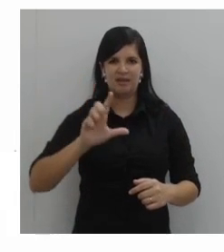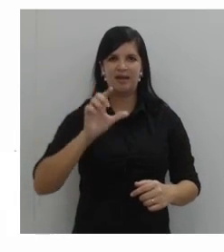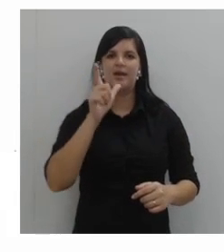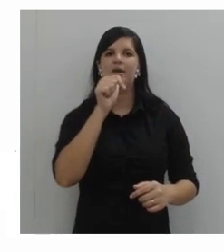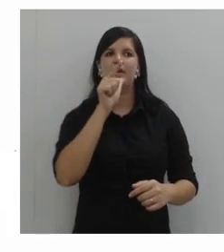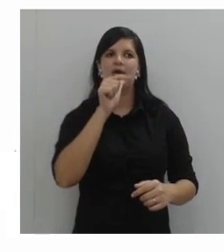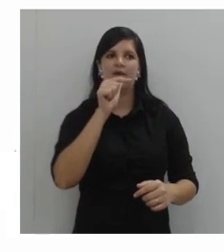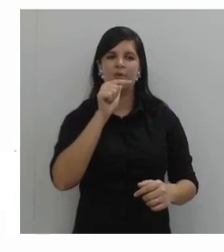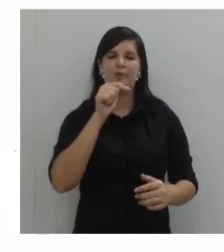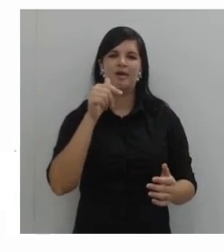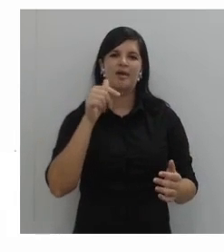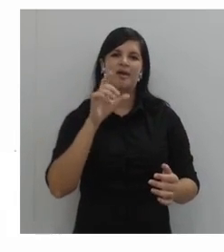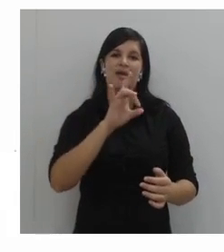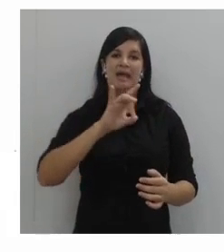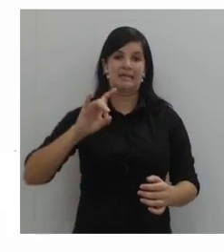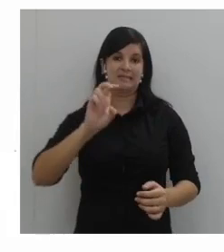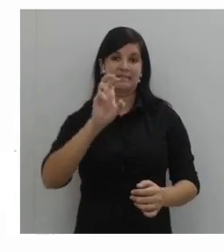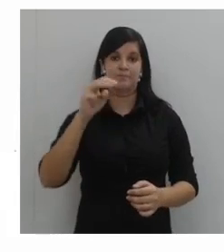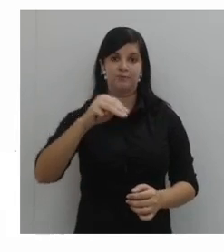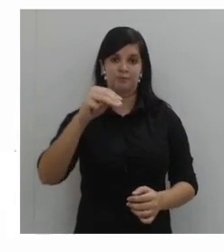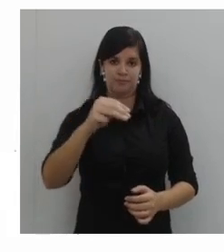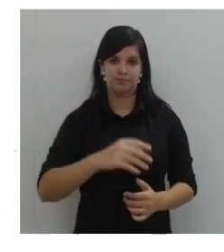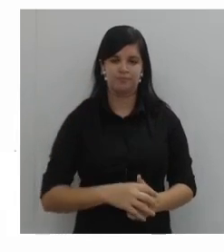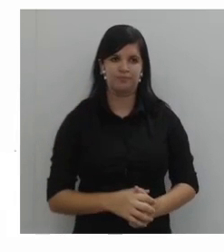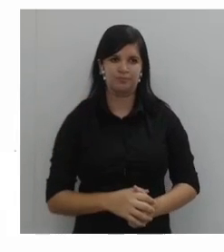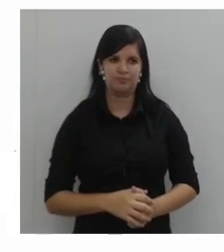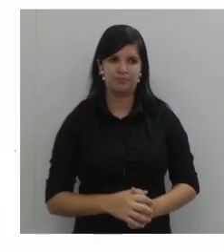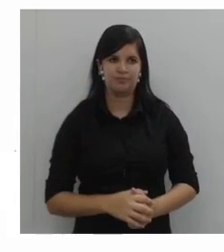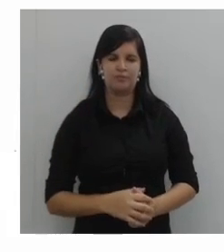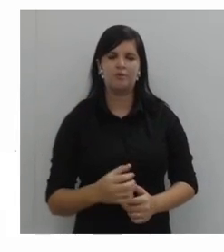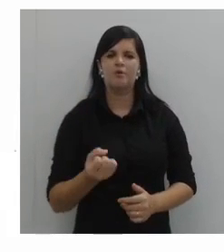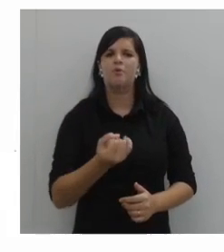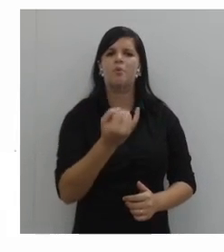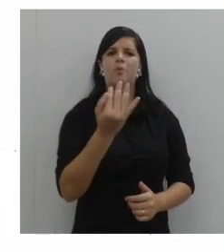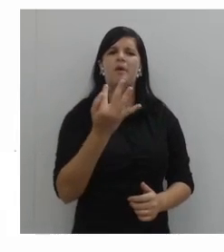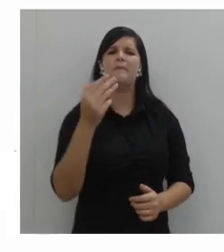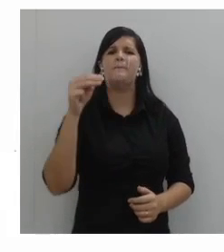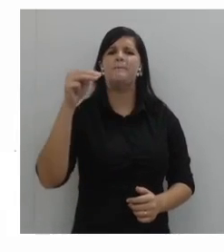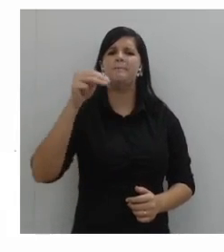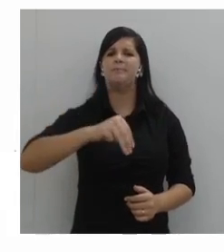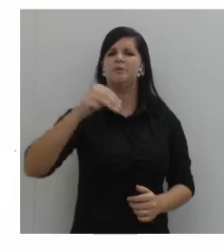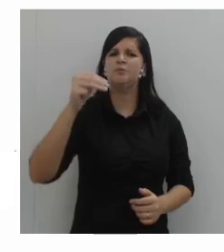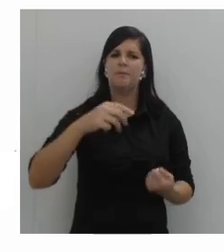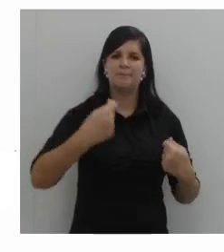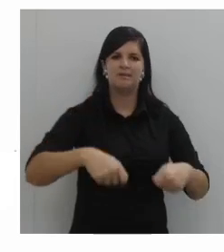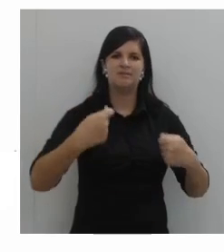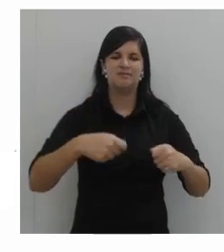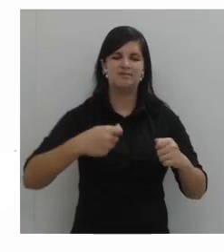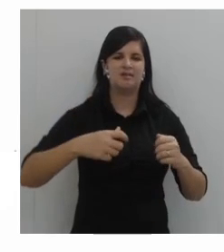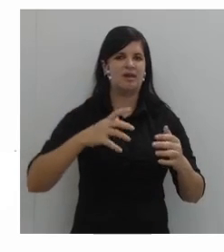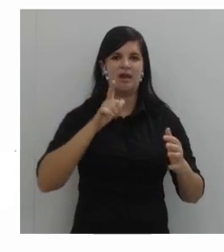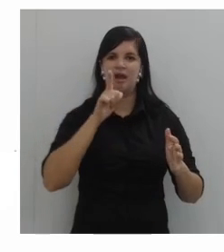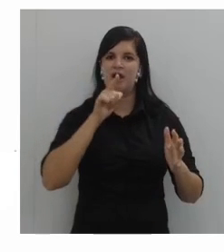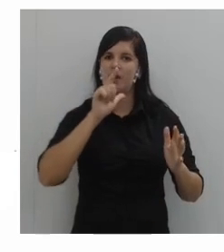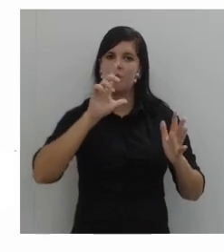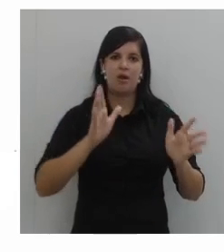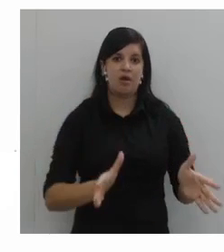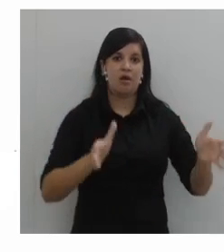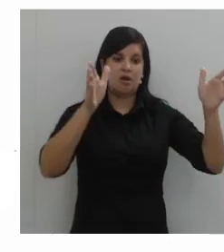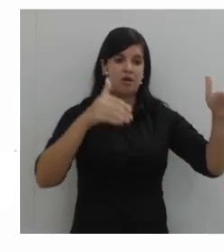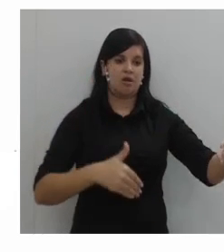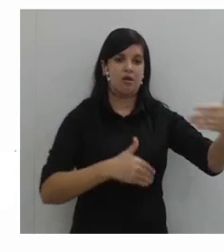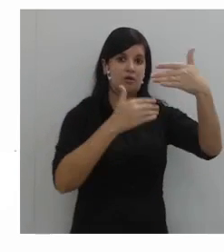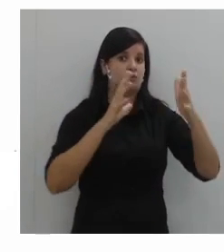água a cada 5 minutos. Quantos minutos foram necessários para esvaziar completamente esse